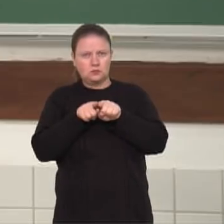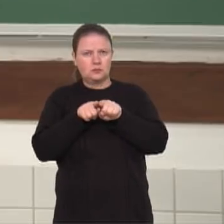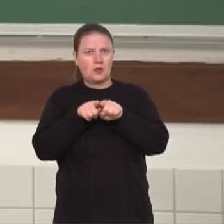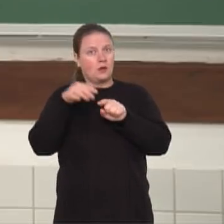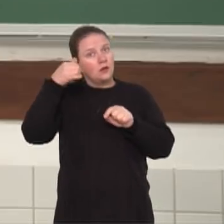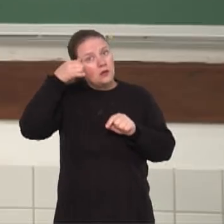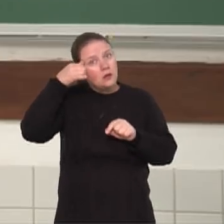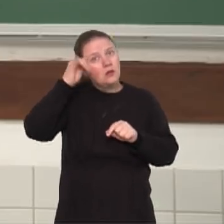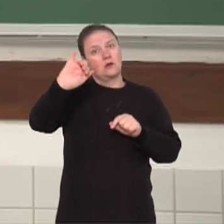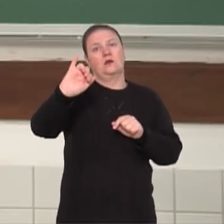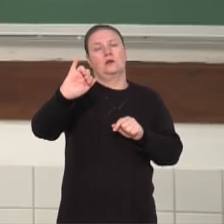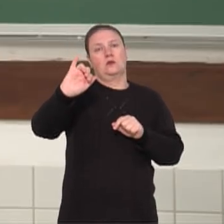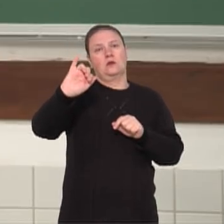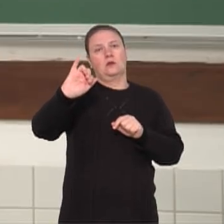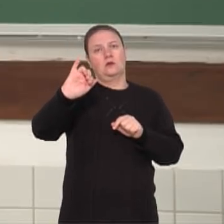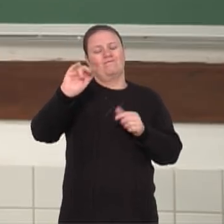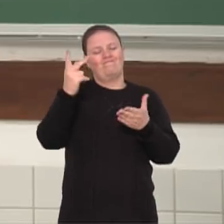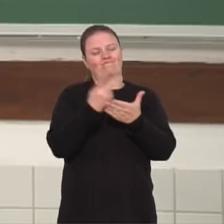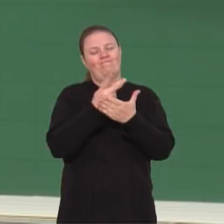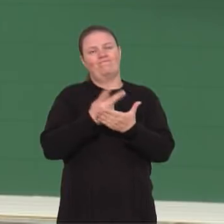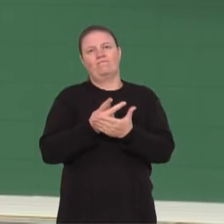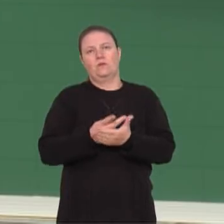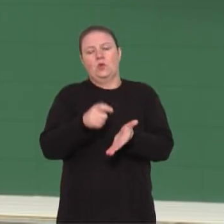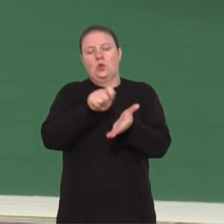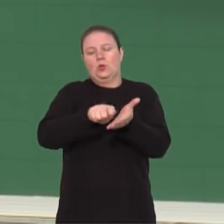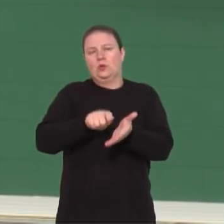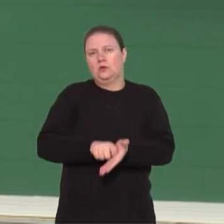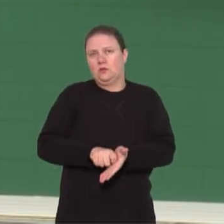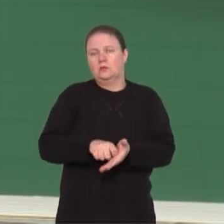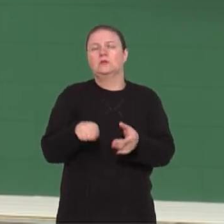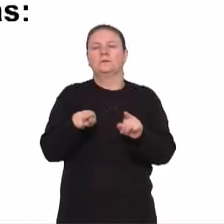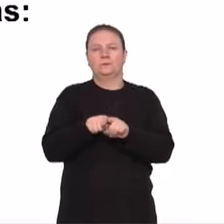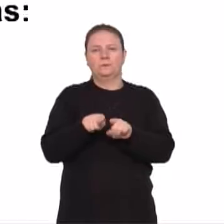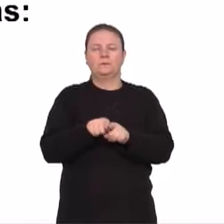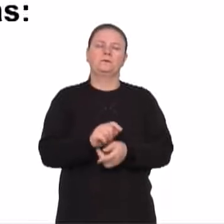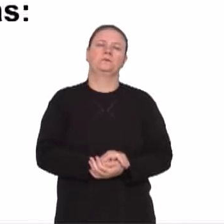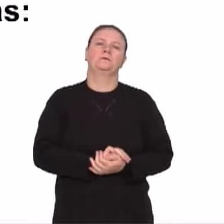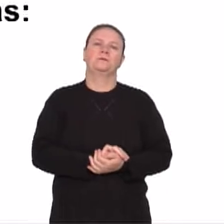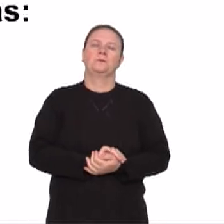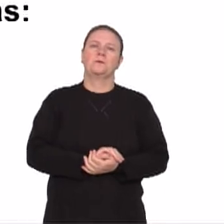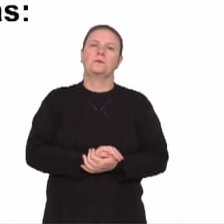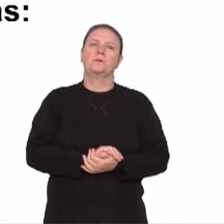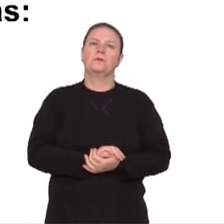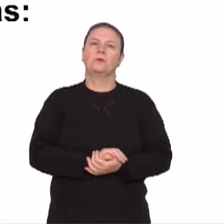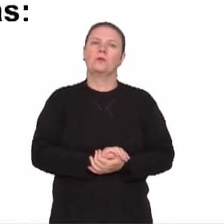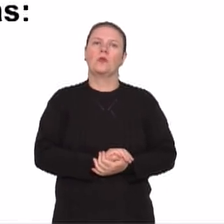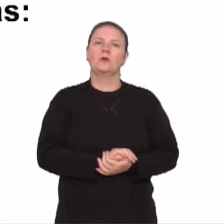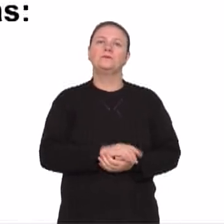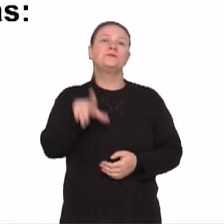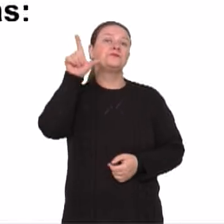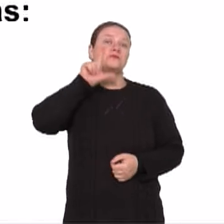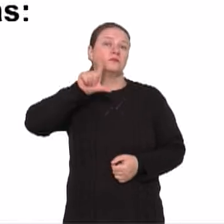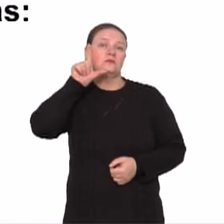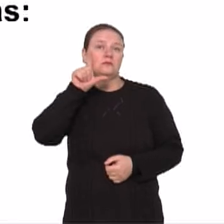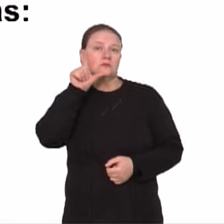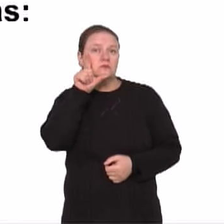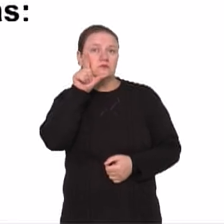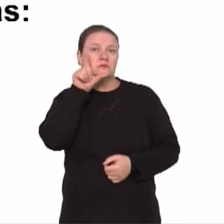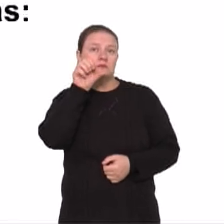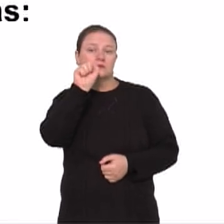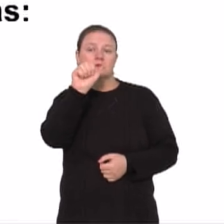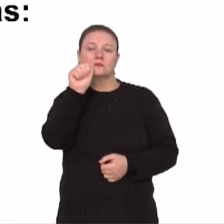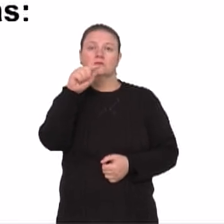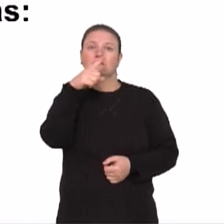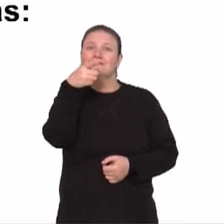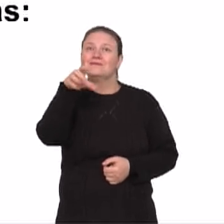evitar de cometer erros na escrita, na fala e etc. Então, olha lá. Os Estados Unidos são uma